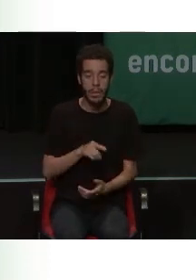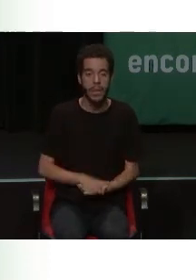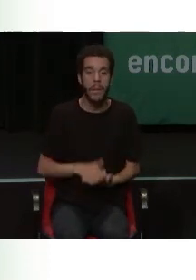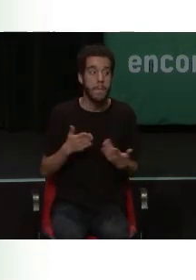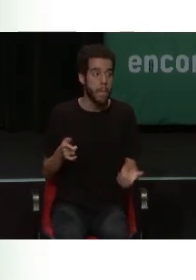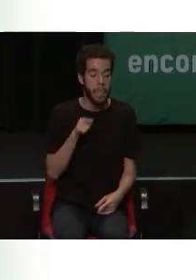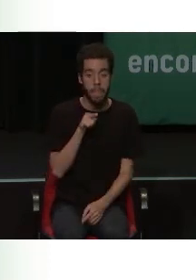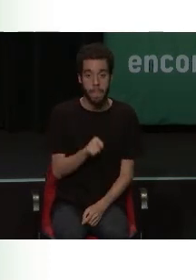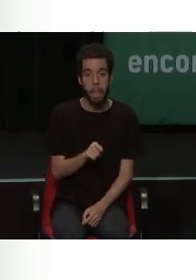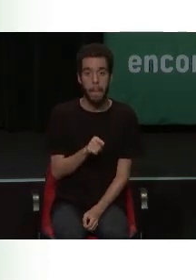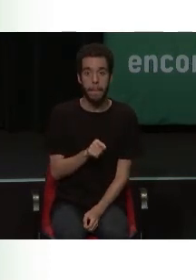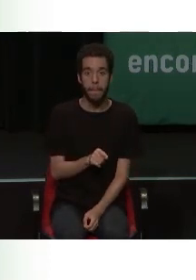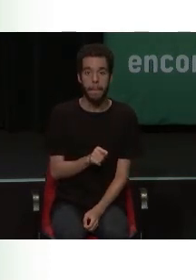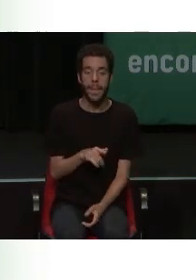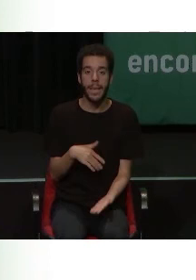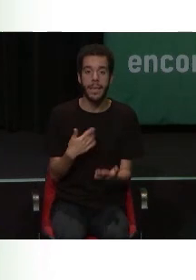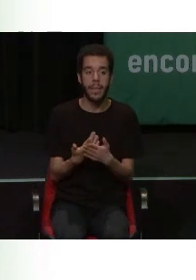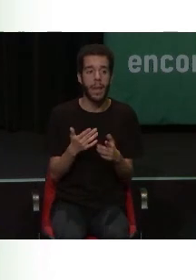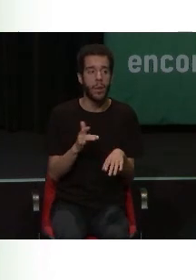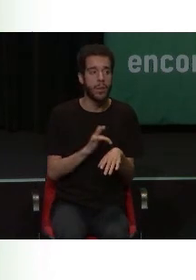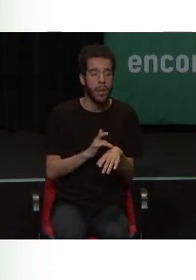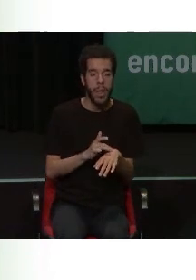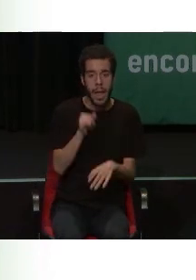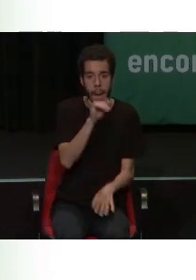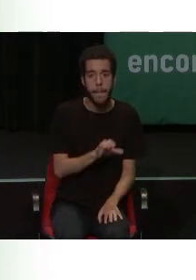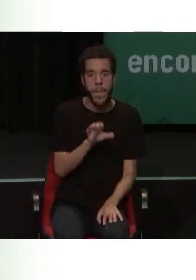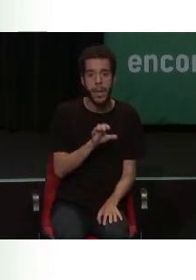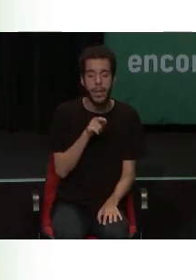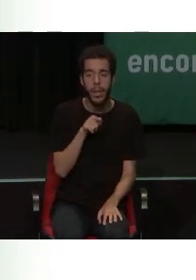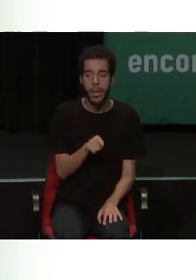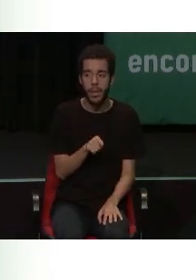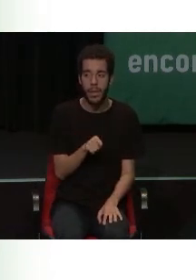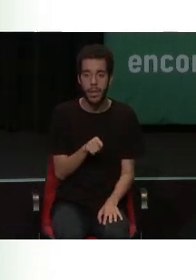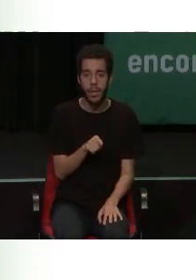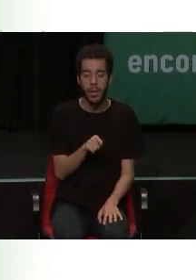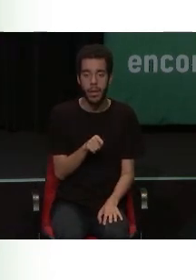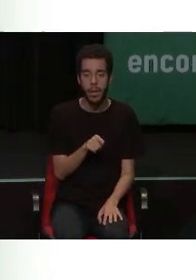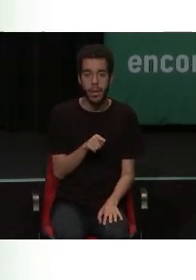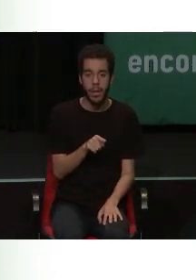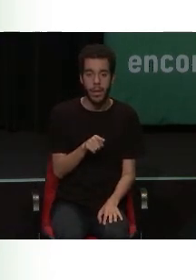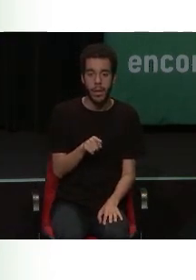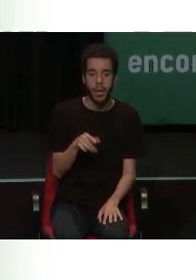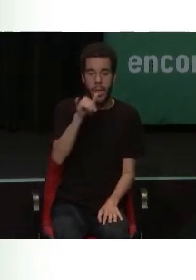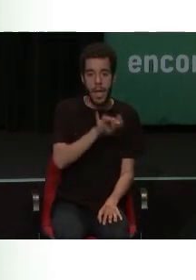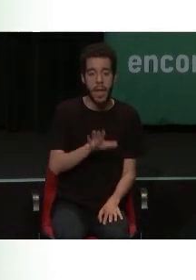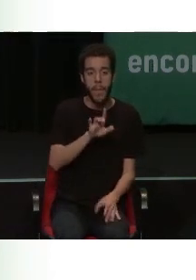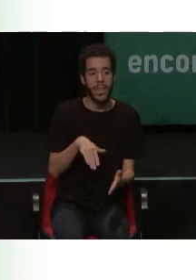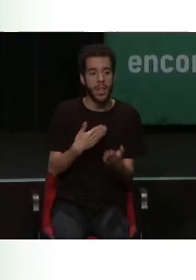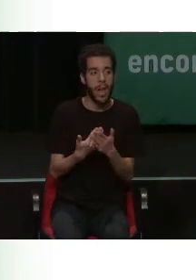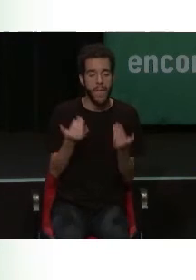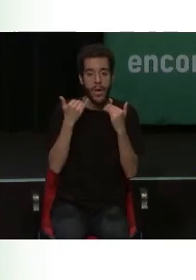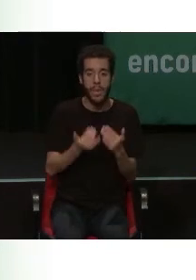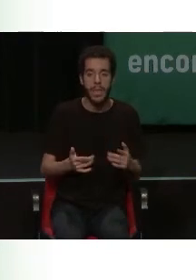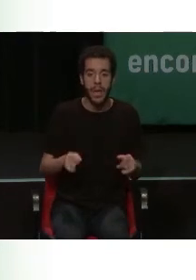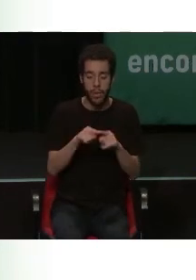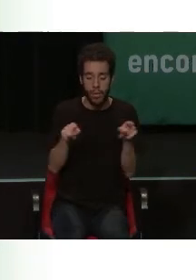adquirido através de um sensor de imagem, vai ser adquirido para um computador e, eventualmente, pode ser enviado para uma